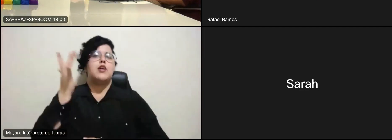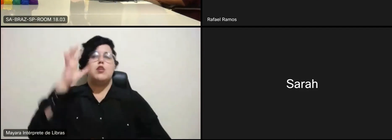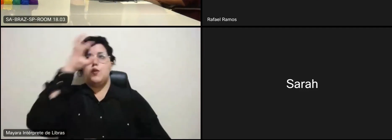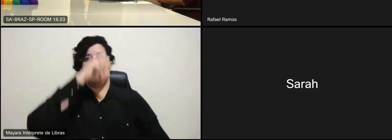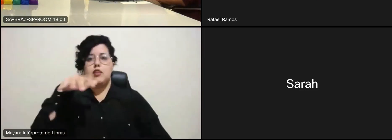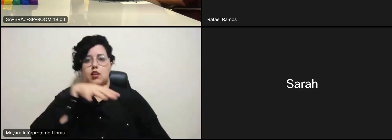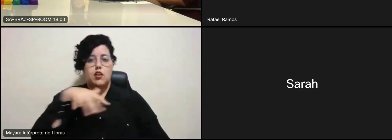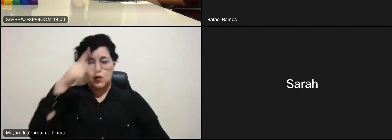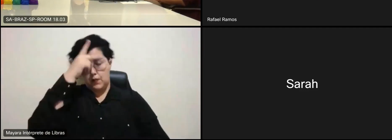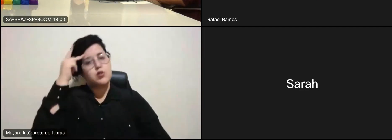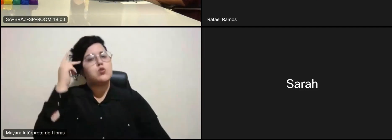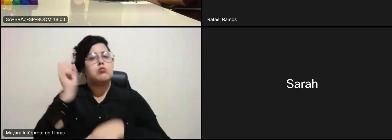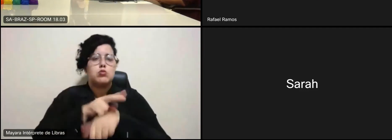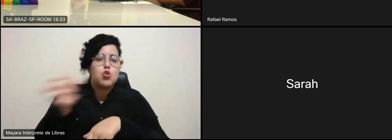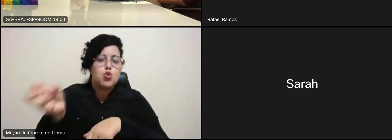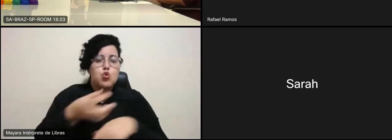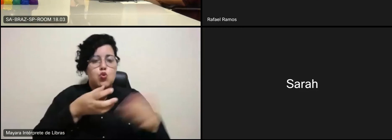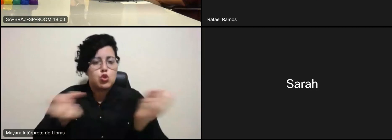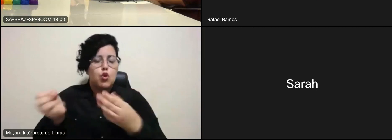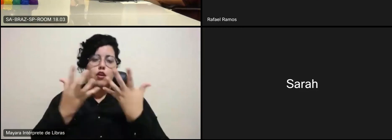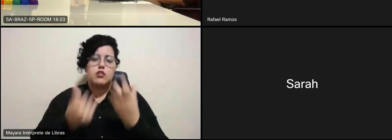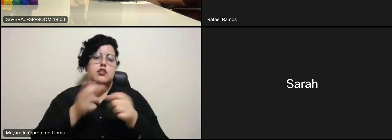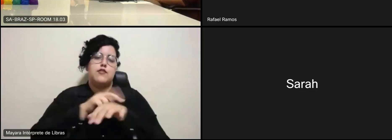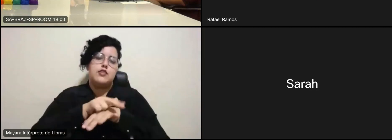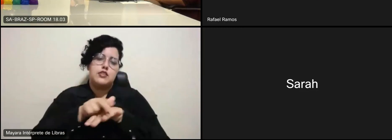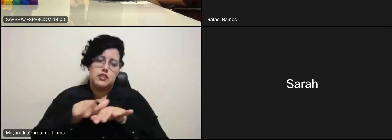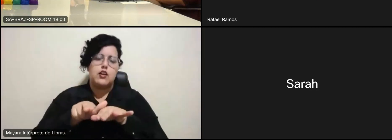aqui, ver a diversidade aqui, sabe? Ocupando os lugares